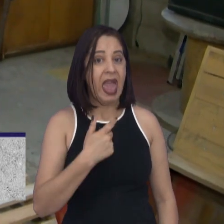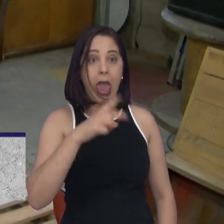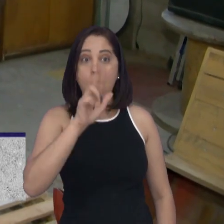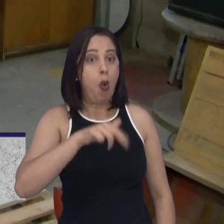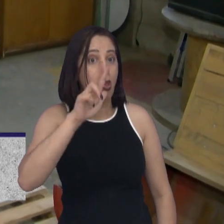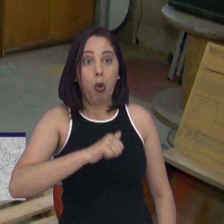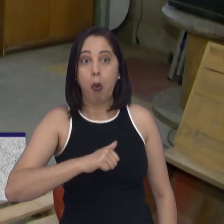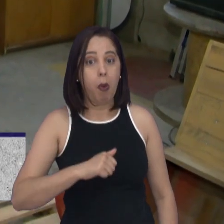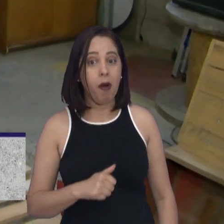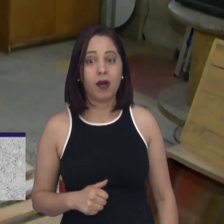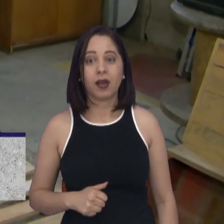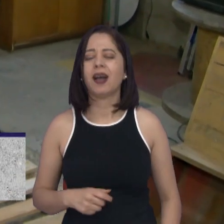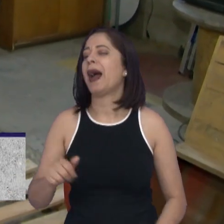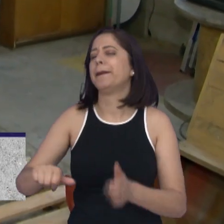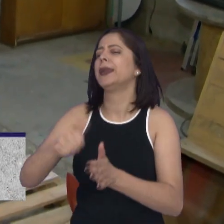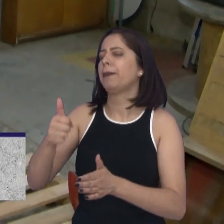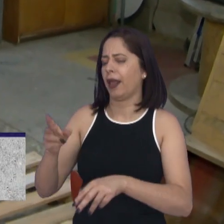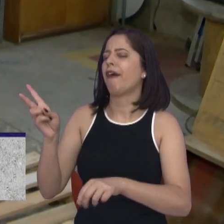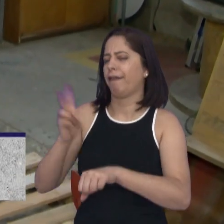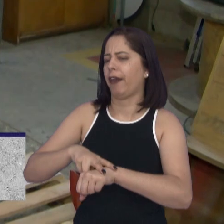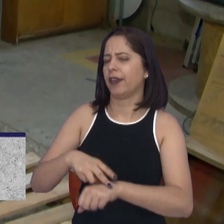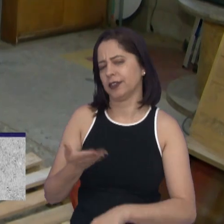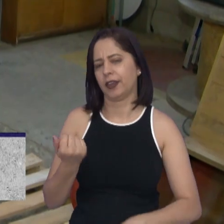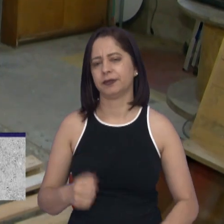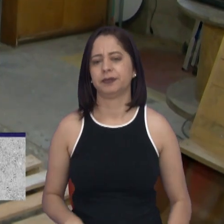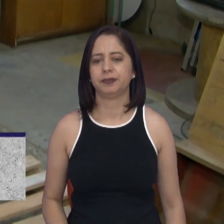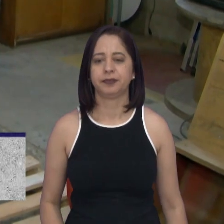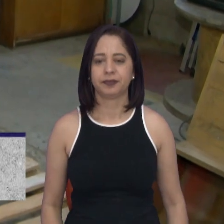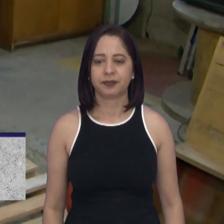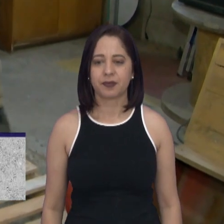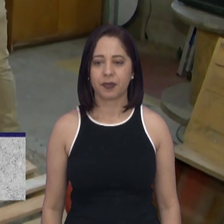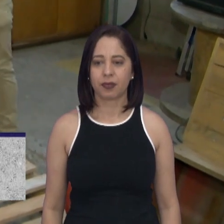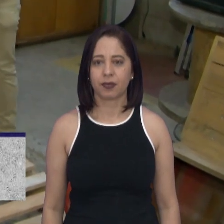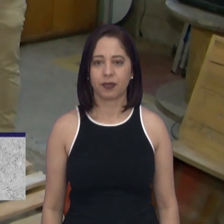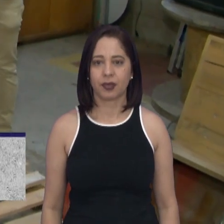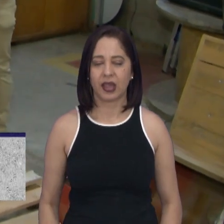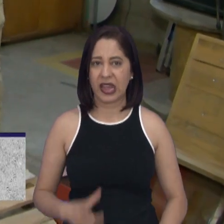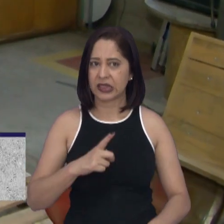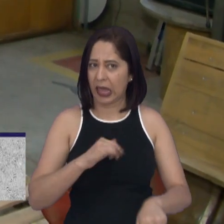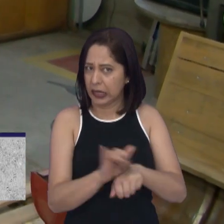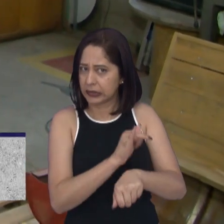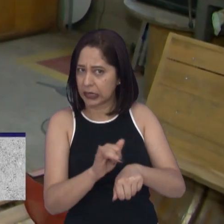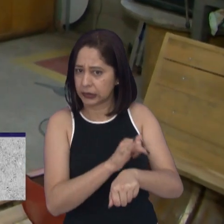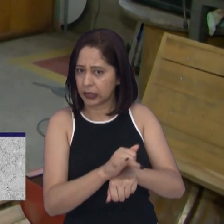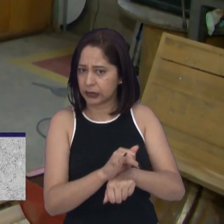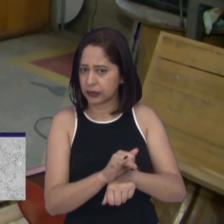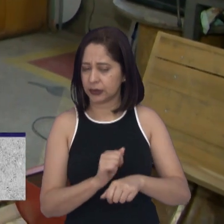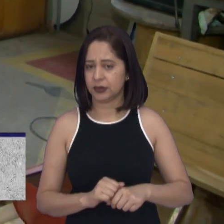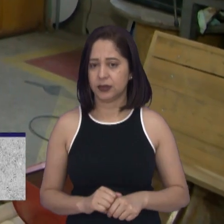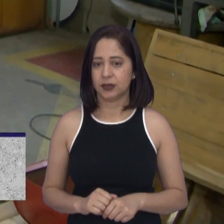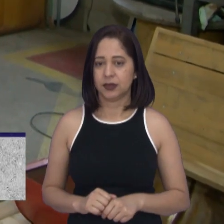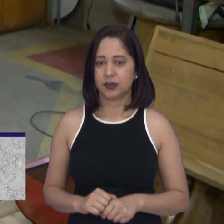cabra, Gabriel. Tudo tem a primeira vez. Vamos lá? Vamos lá. Tem alguma técnica? Você vai colocar ele aqui,